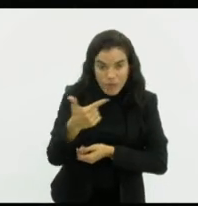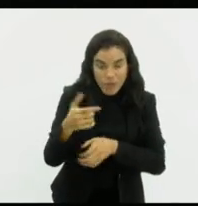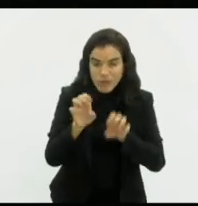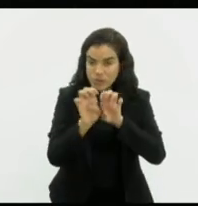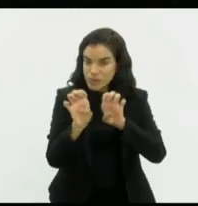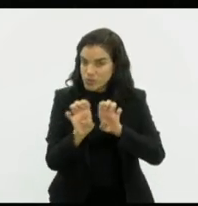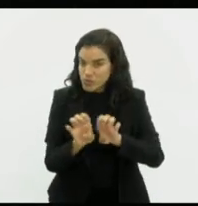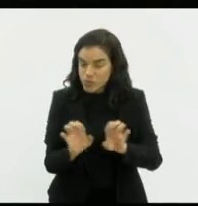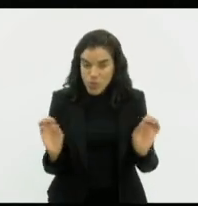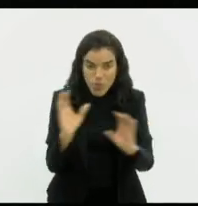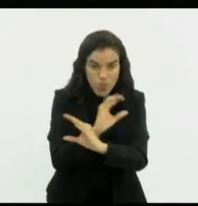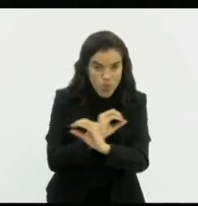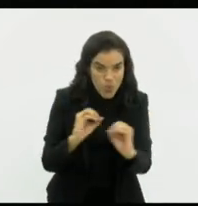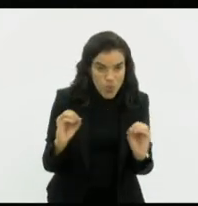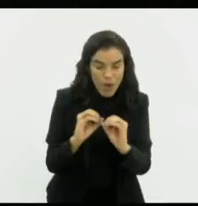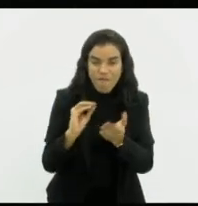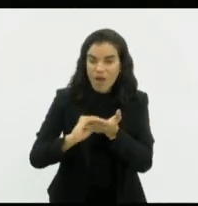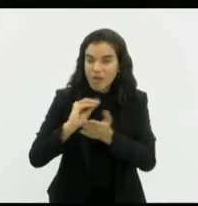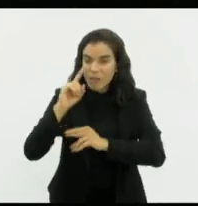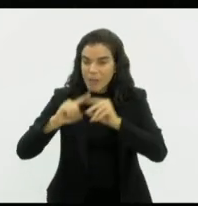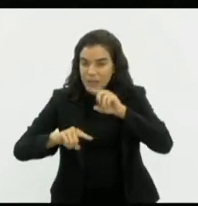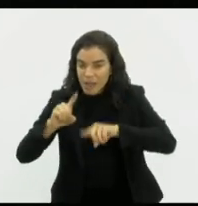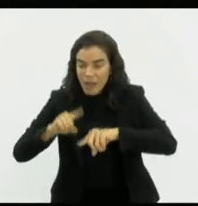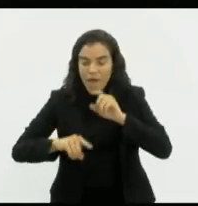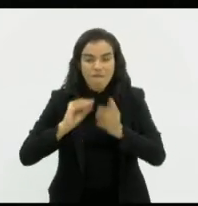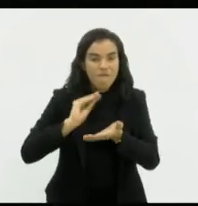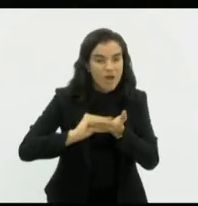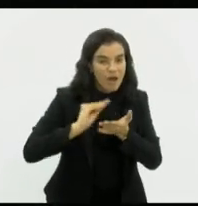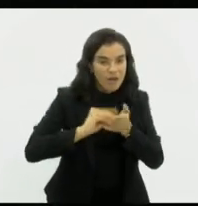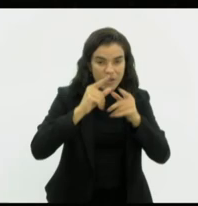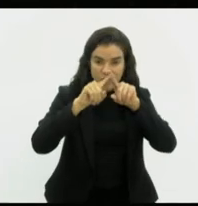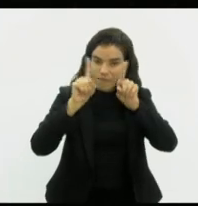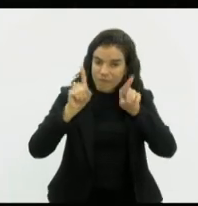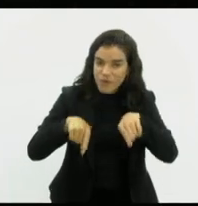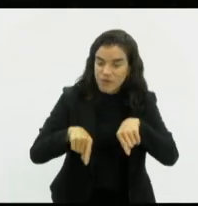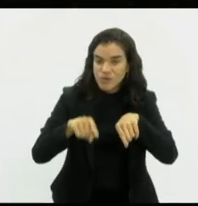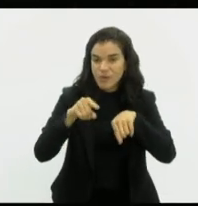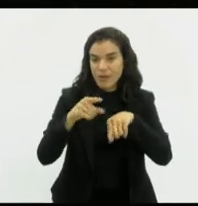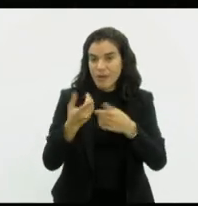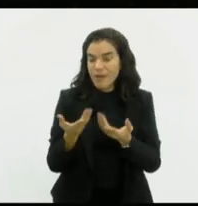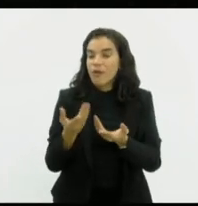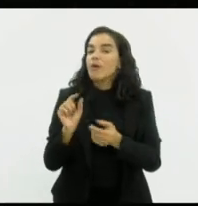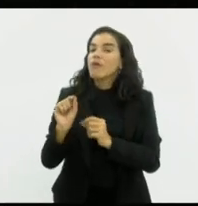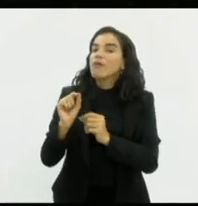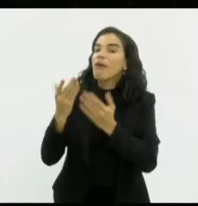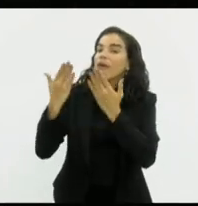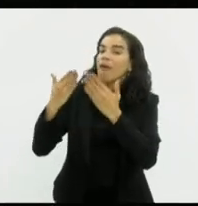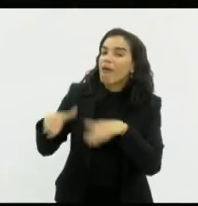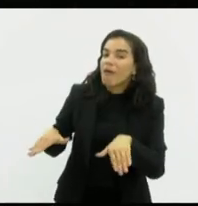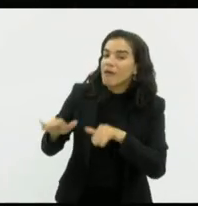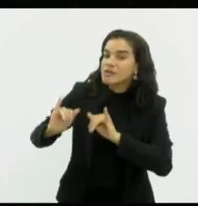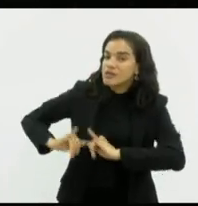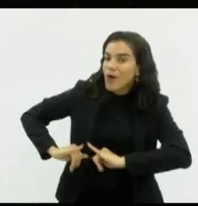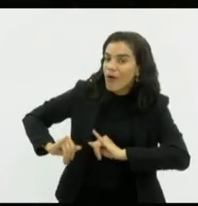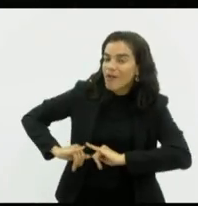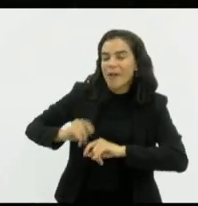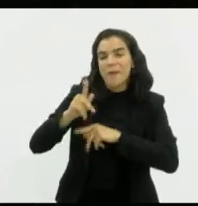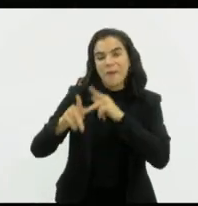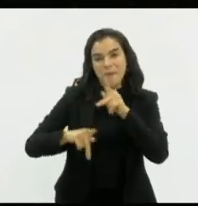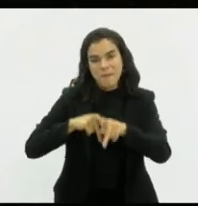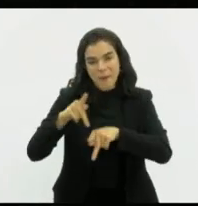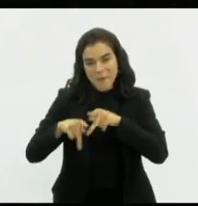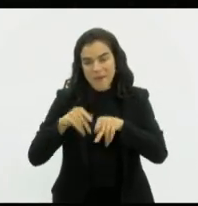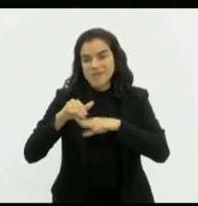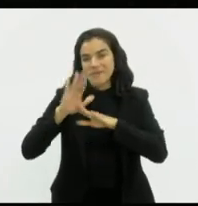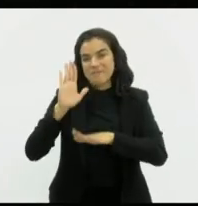desestruturado, com falta de insumo, com falta de médico, de funcionário. E quem é que paga o pato disso tudo? É a população mais